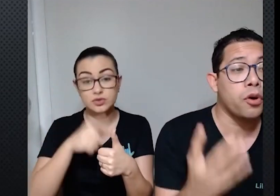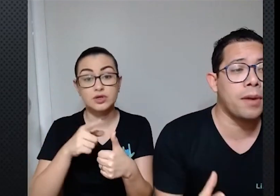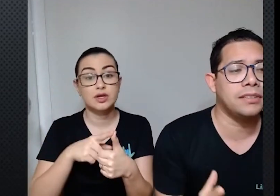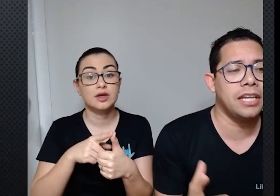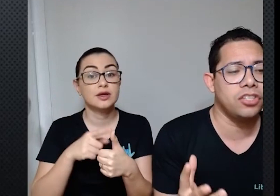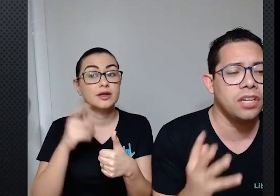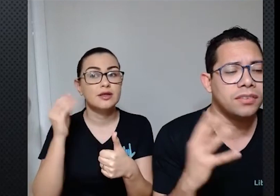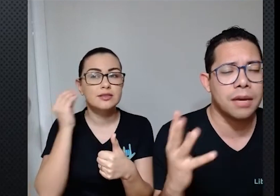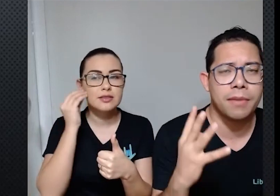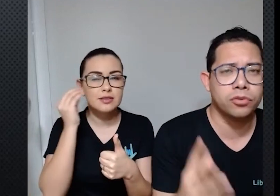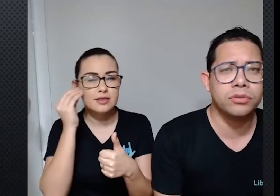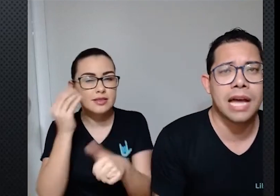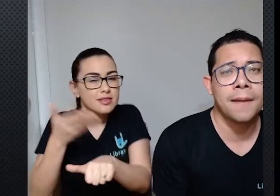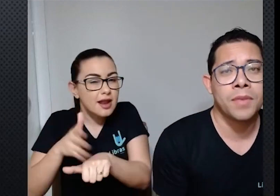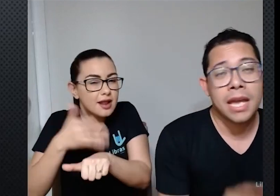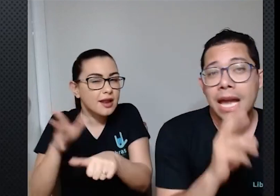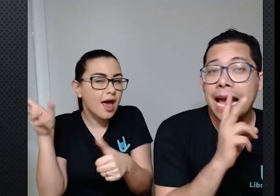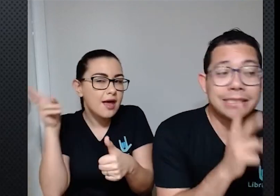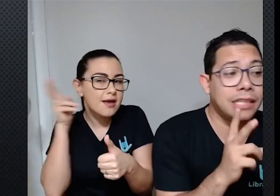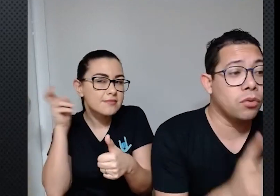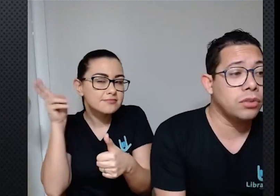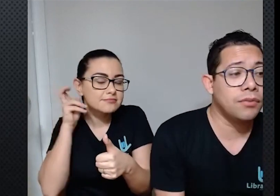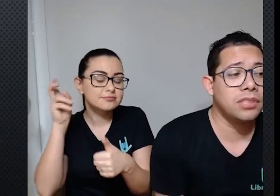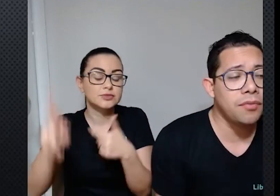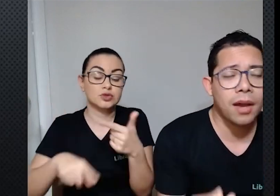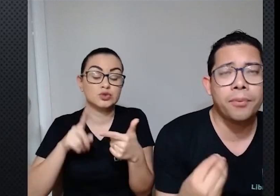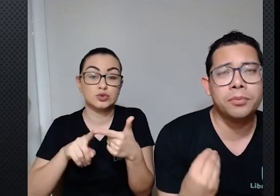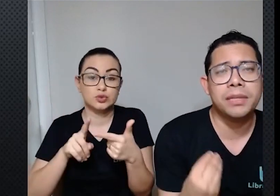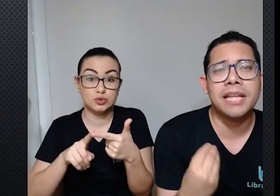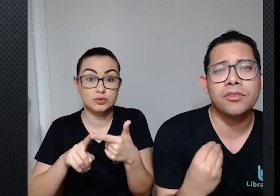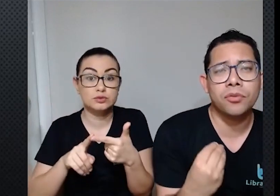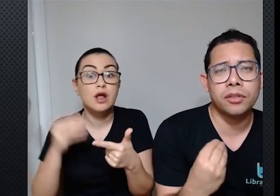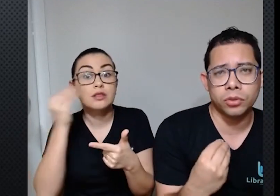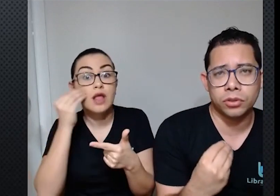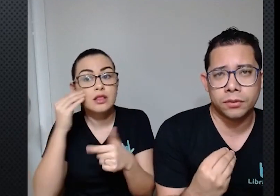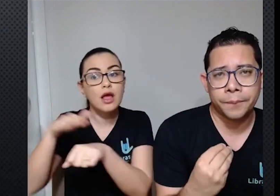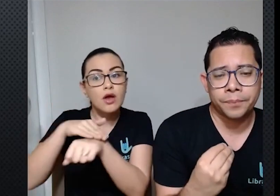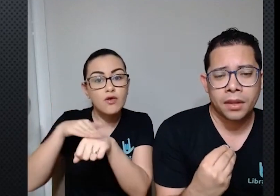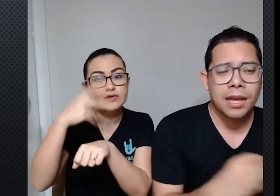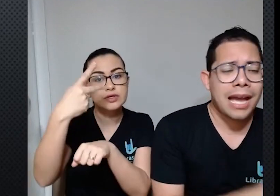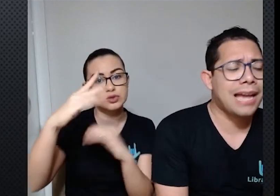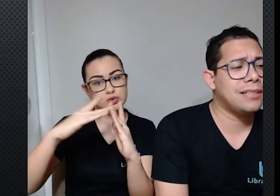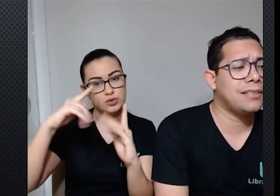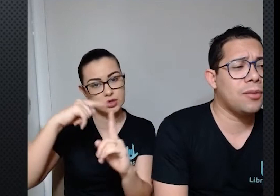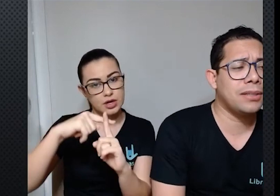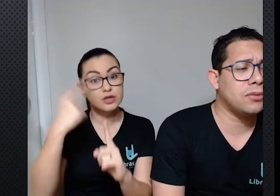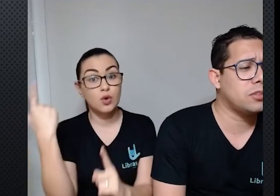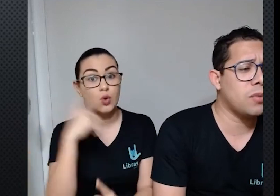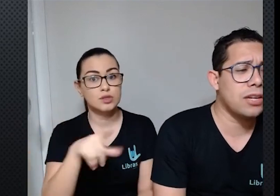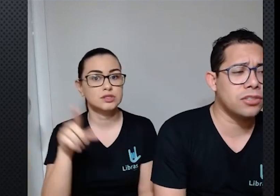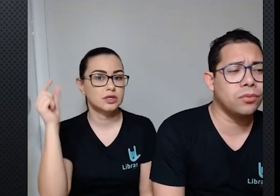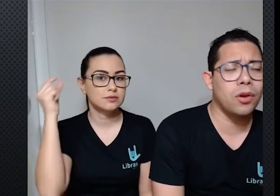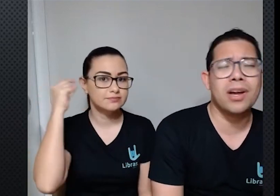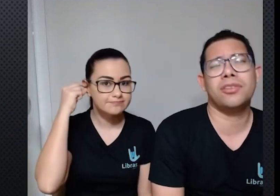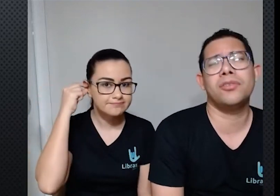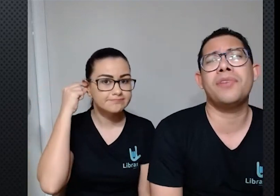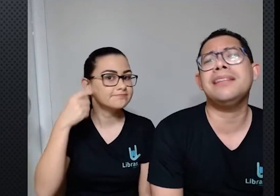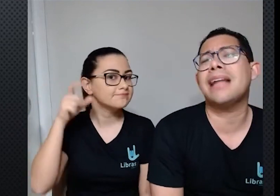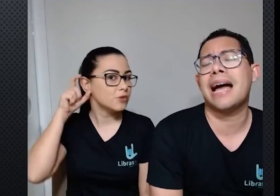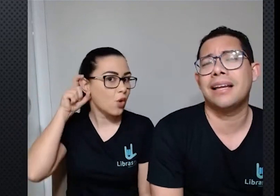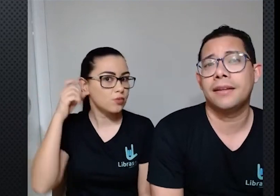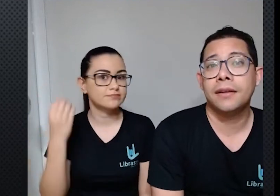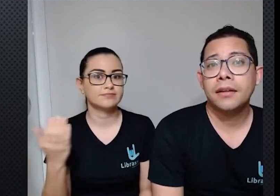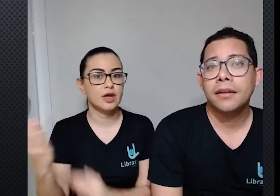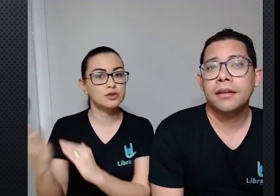escuta um pouco mais seletiva, saber escutar. A segunda é você ver a possibilidade de um retorno. Ah, Gesiel, mas nossa, eu acho que não